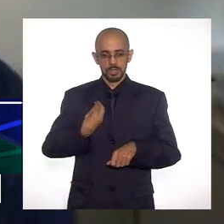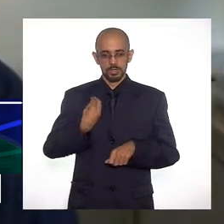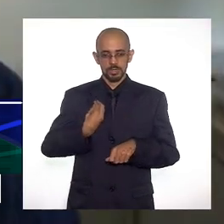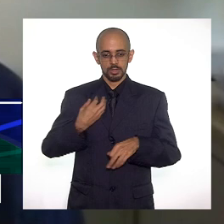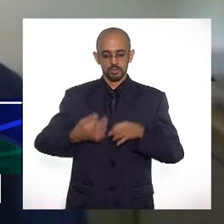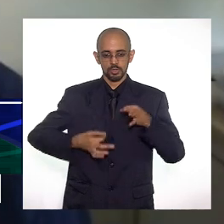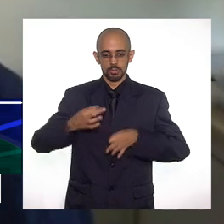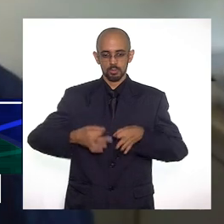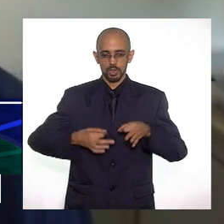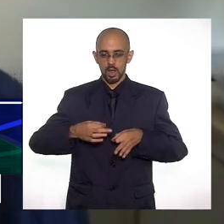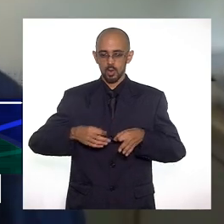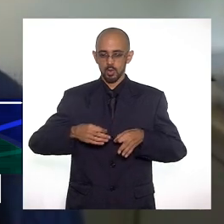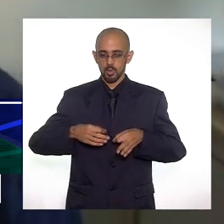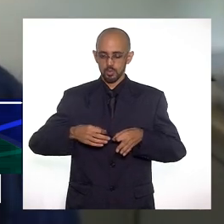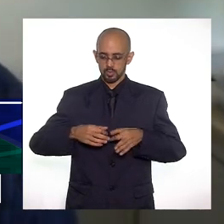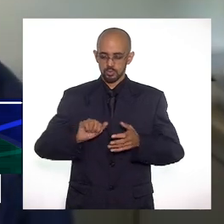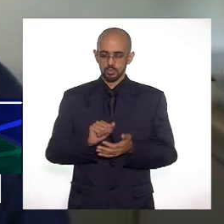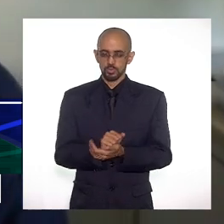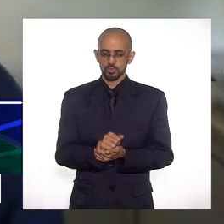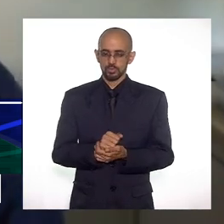de Justiça,